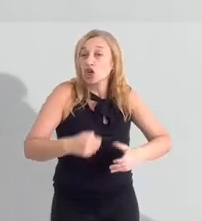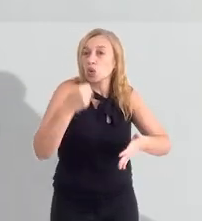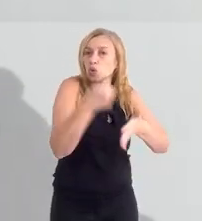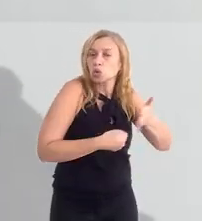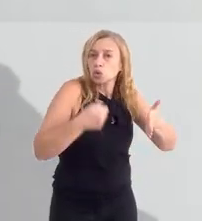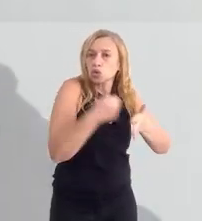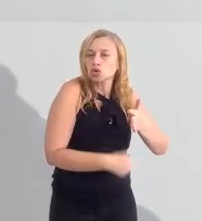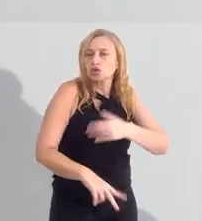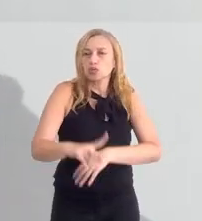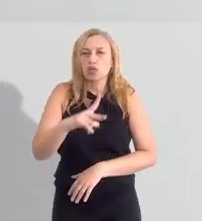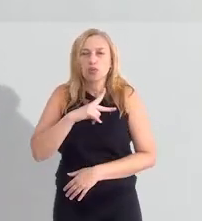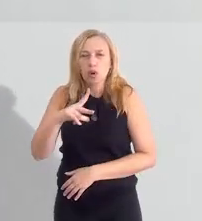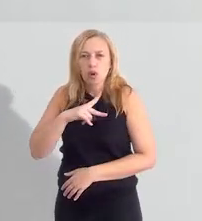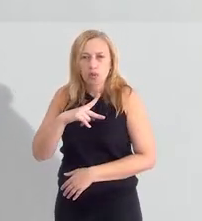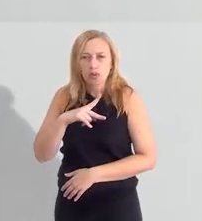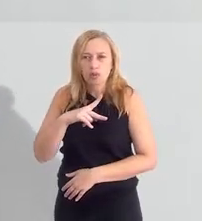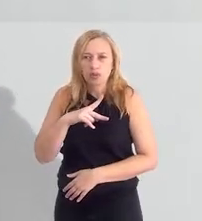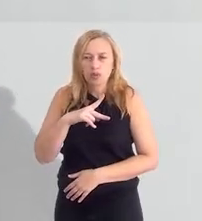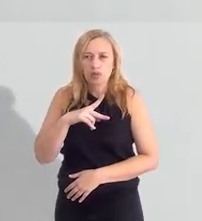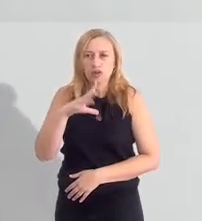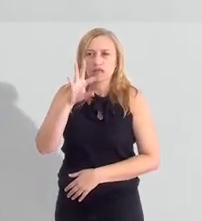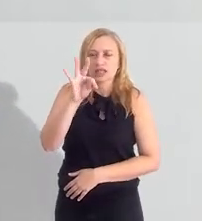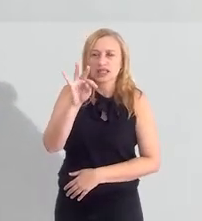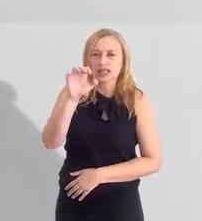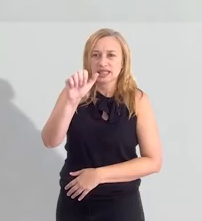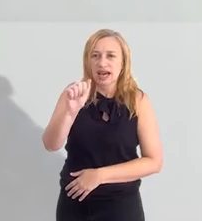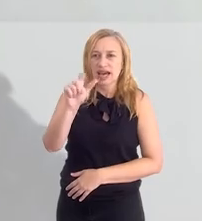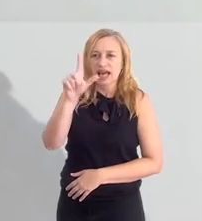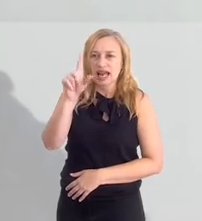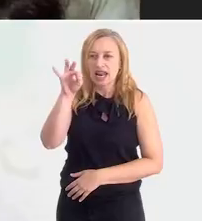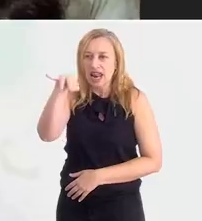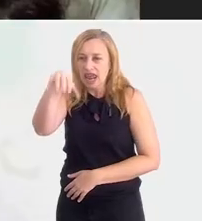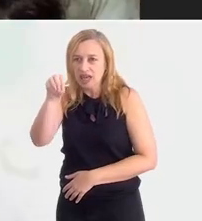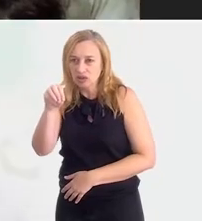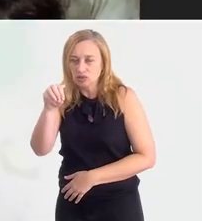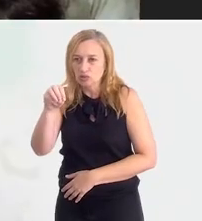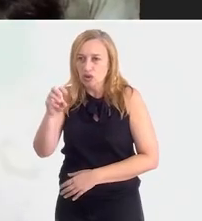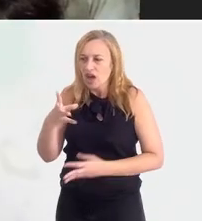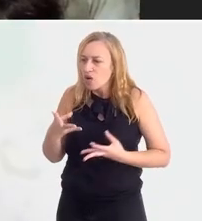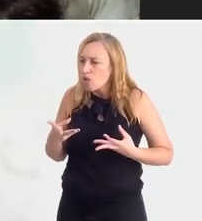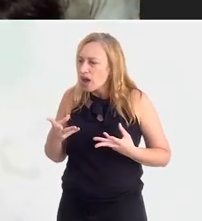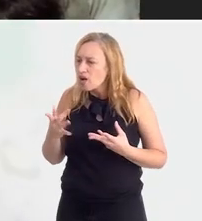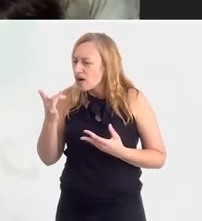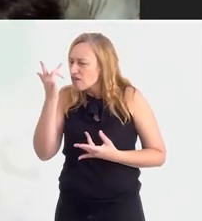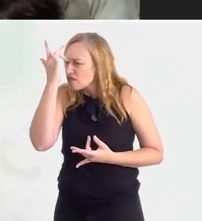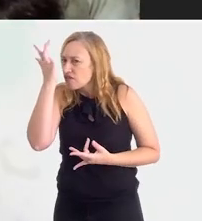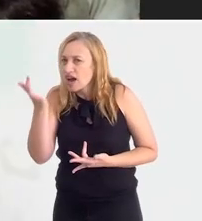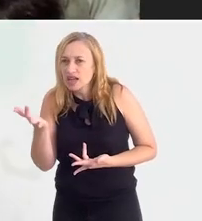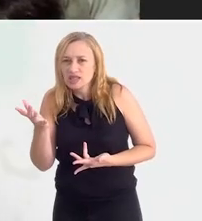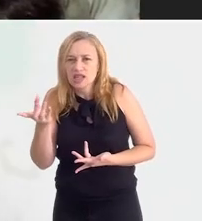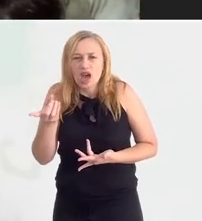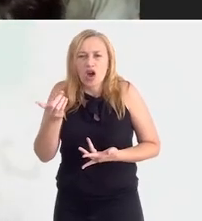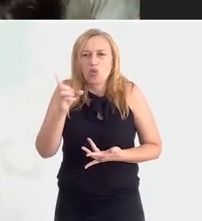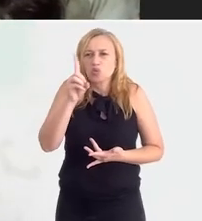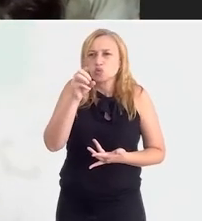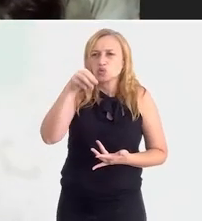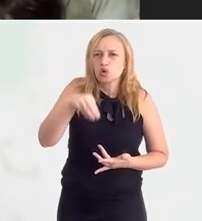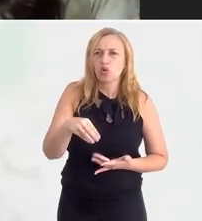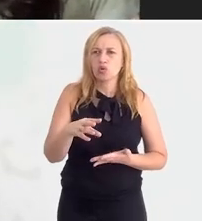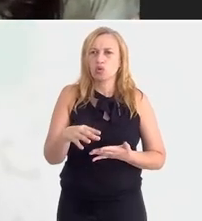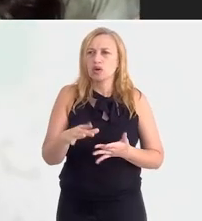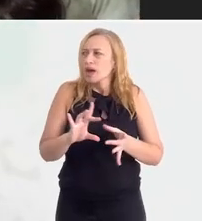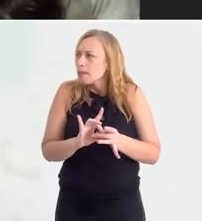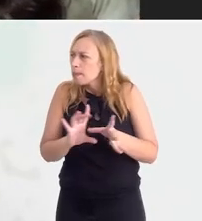que luta contra o próprio talento. Porque o talento é uma facilidade, é um dom. O talento É verdade,